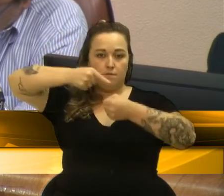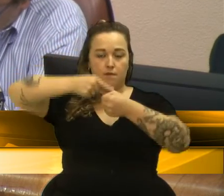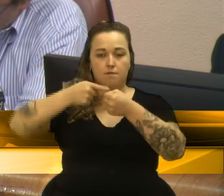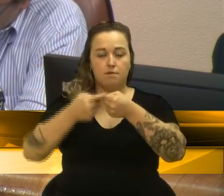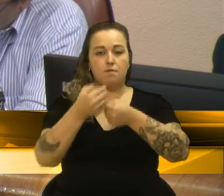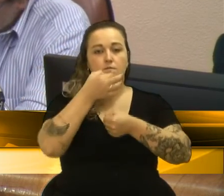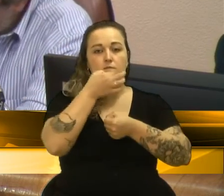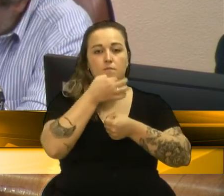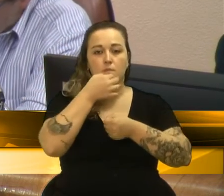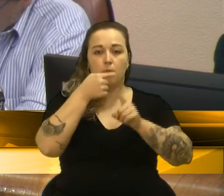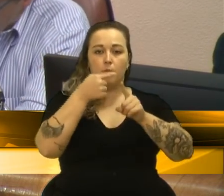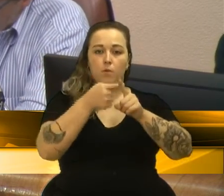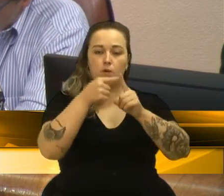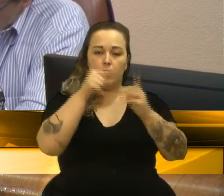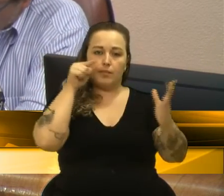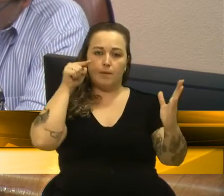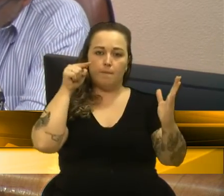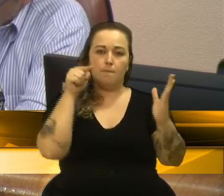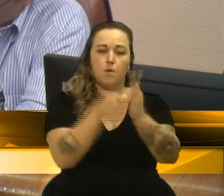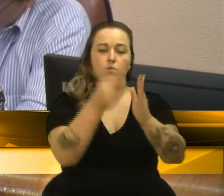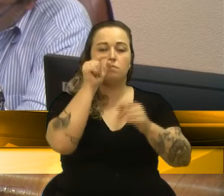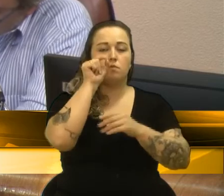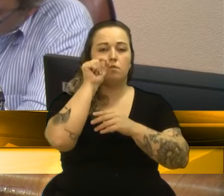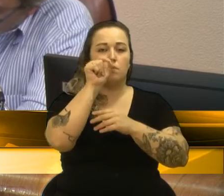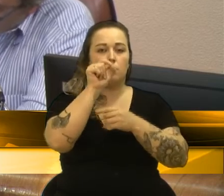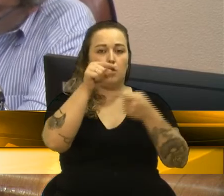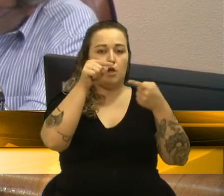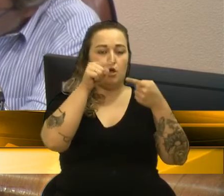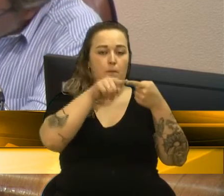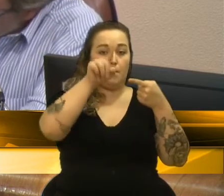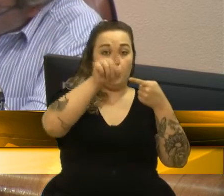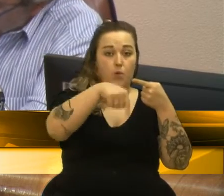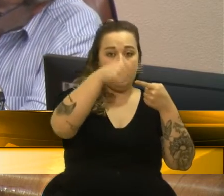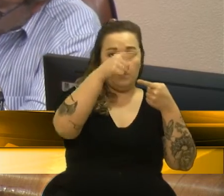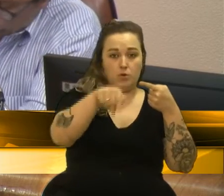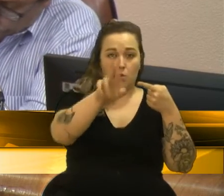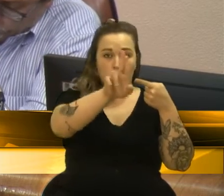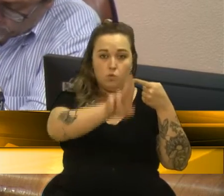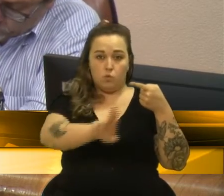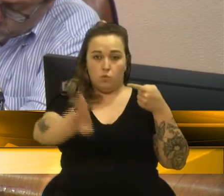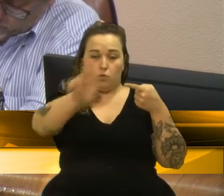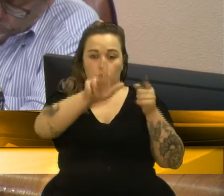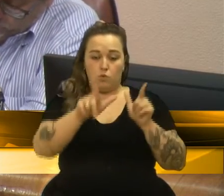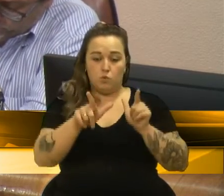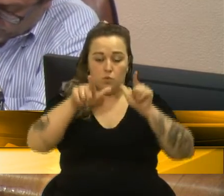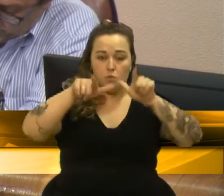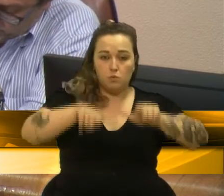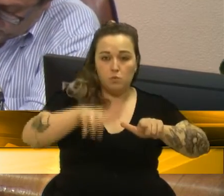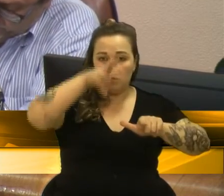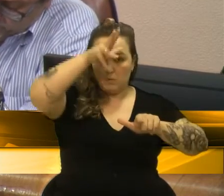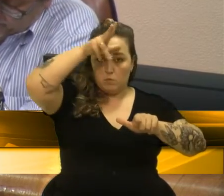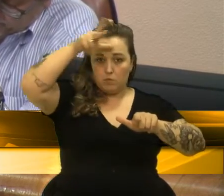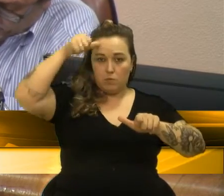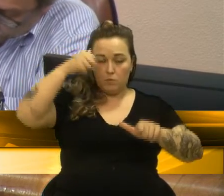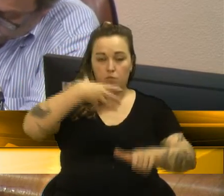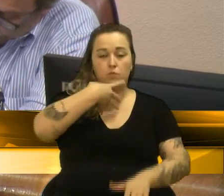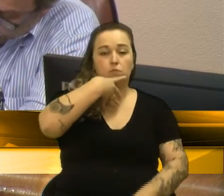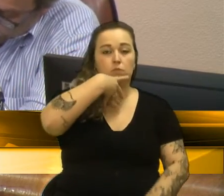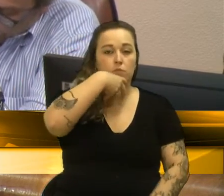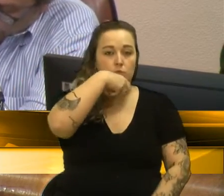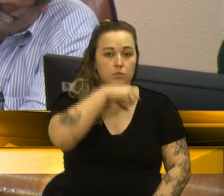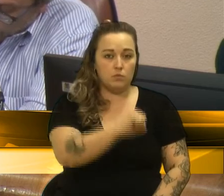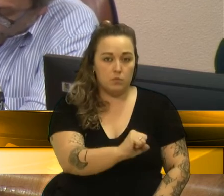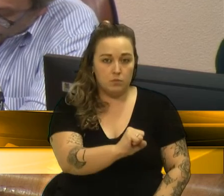frente à denúncia de, abre aspas, proibição de utilização dos espaços públicos pelos frades